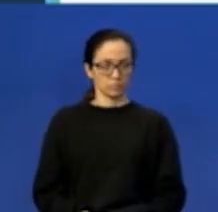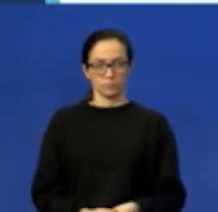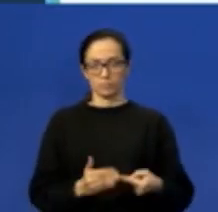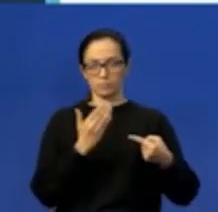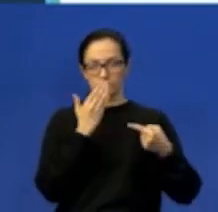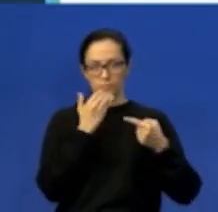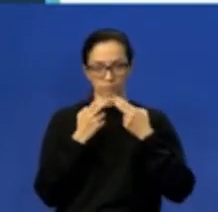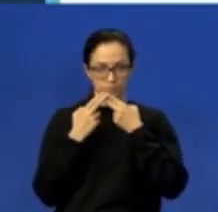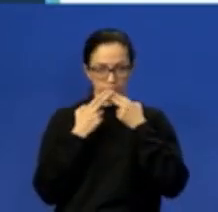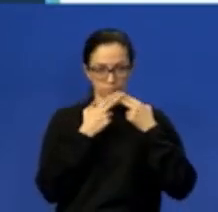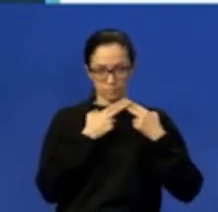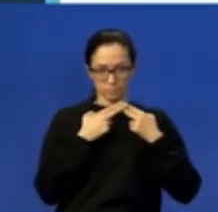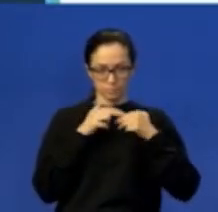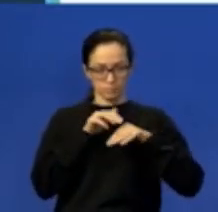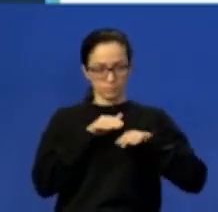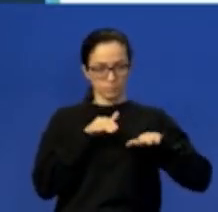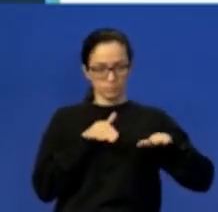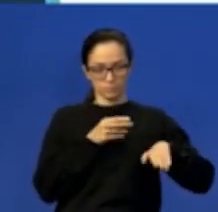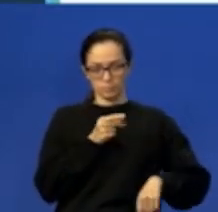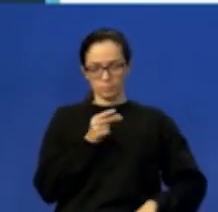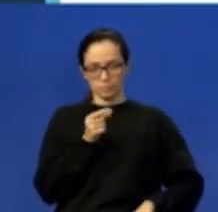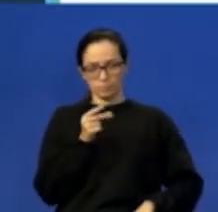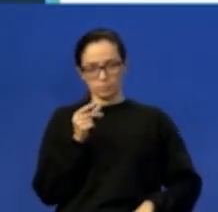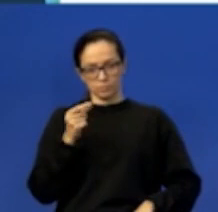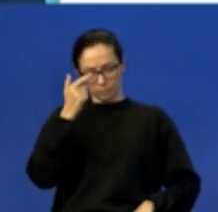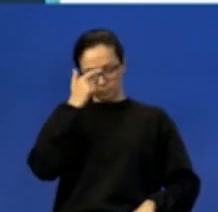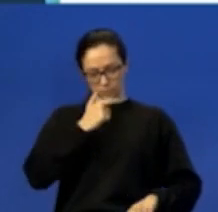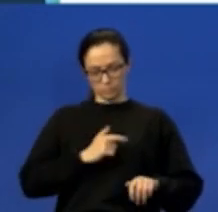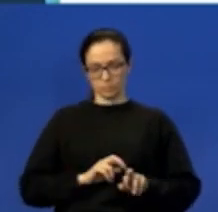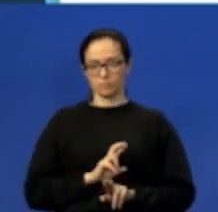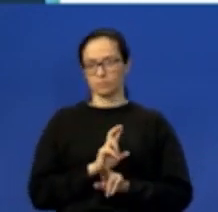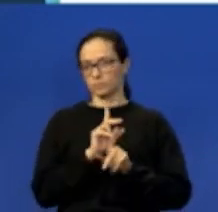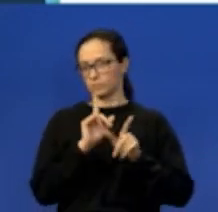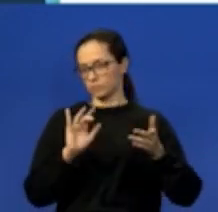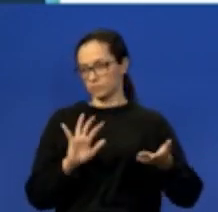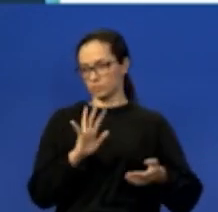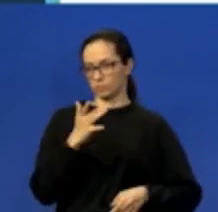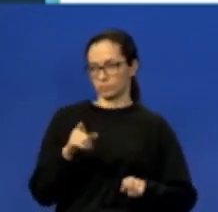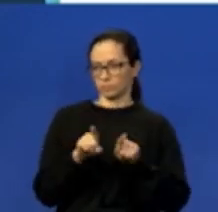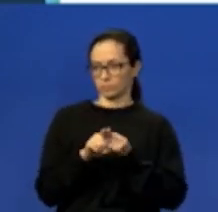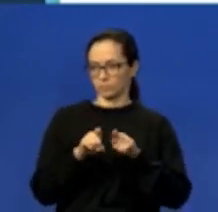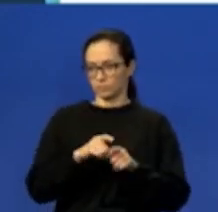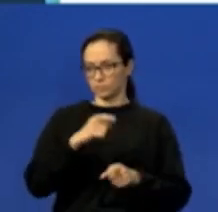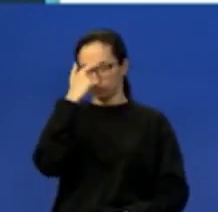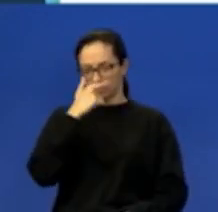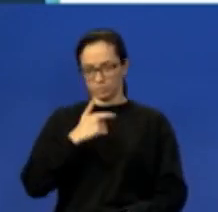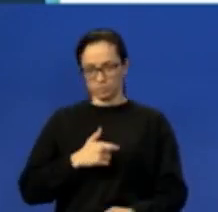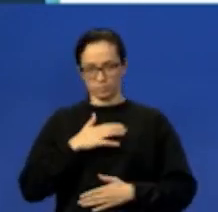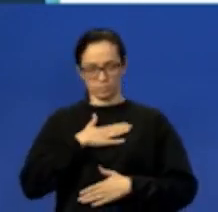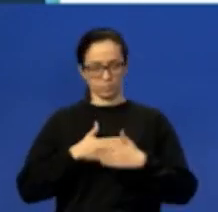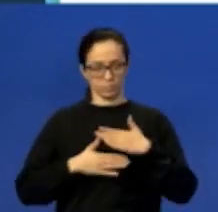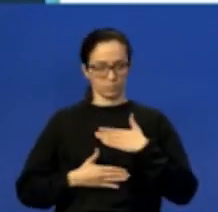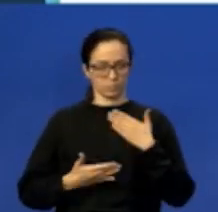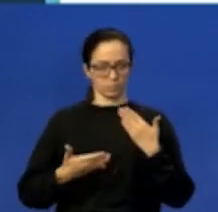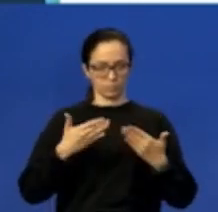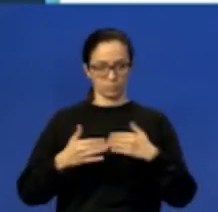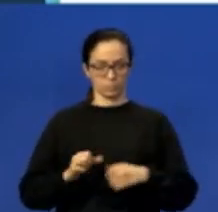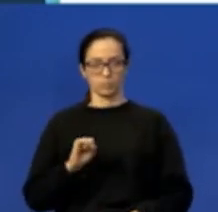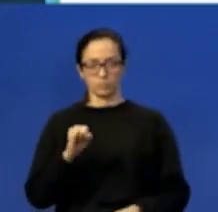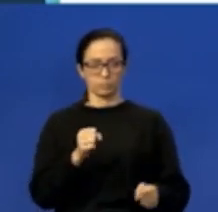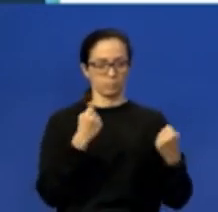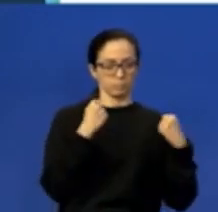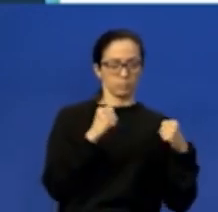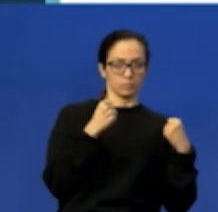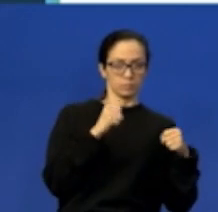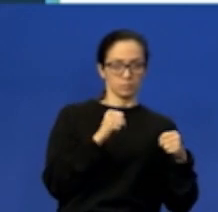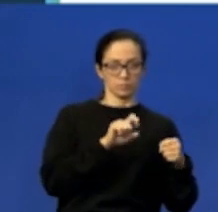né, isso diz respeito também a uma mudança, né, na constituição, a hidroeletrolítica do nosso corpo, atividades físicas